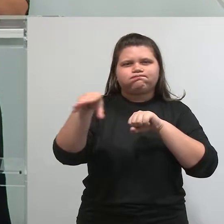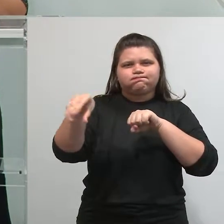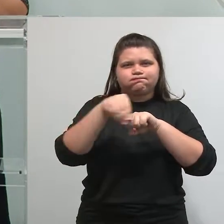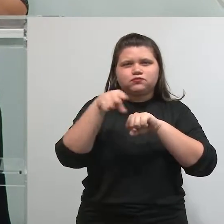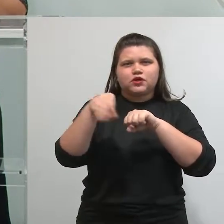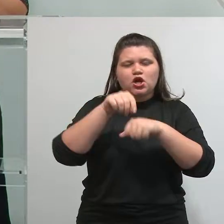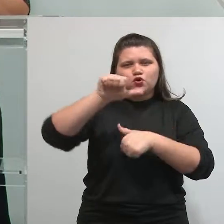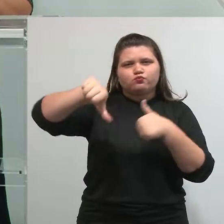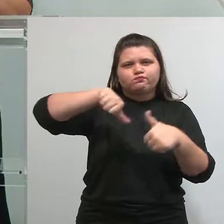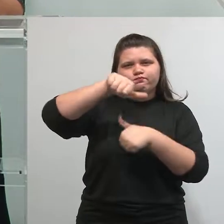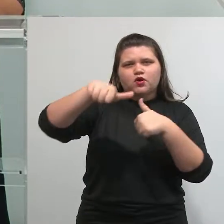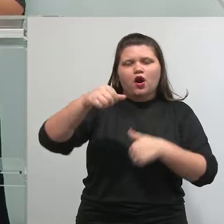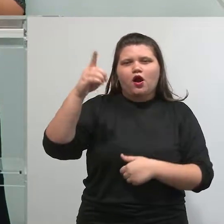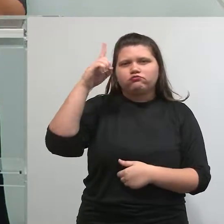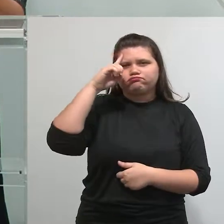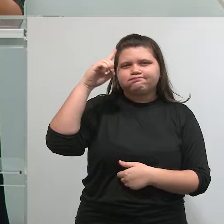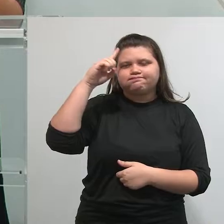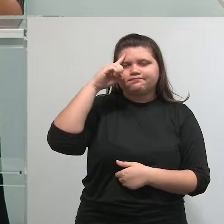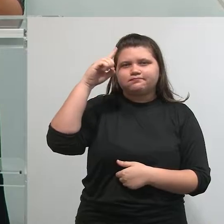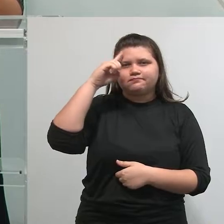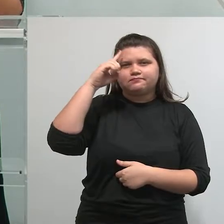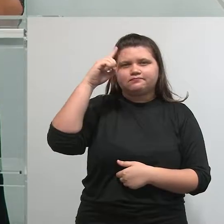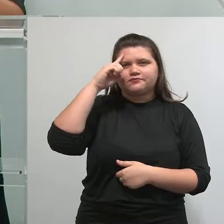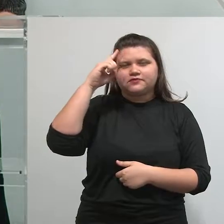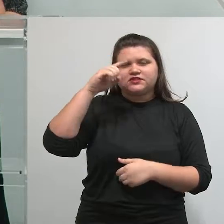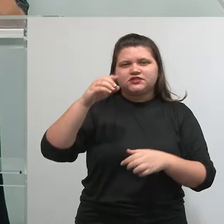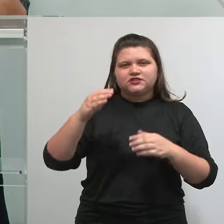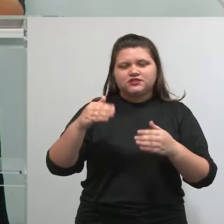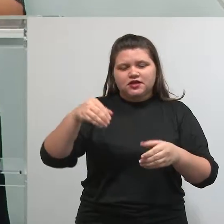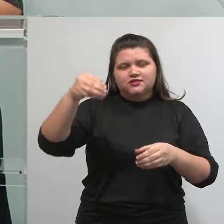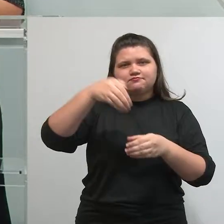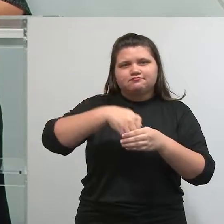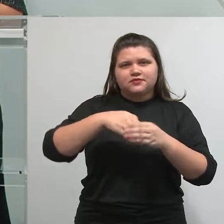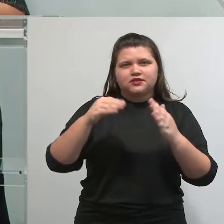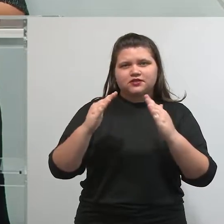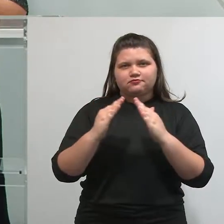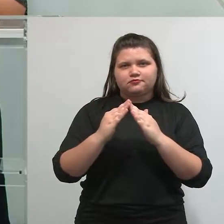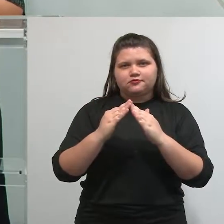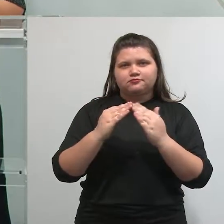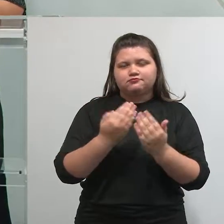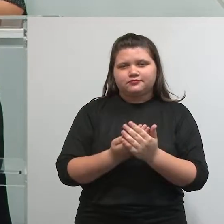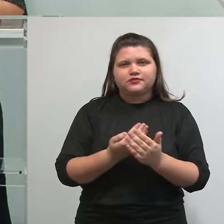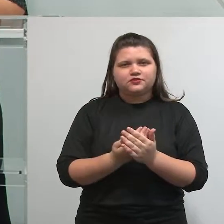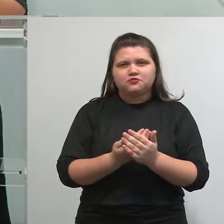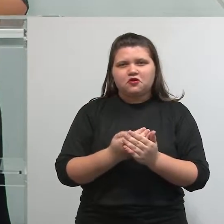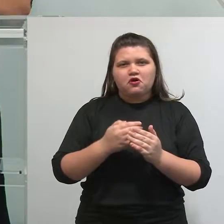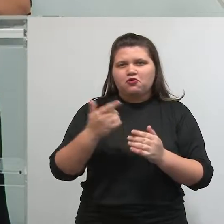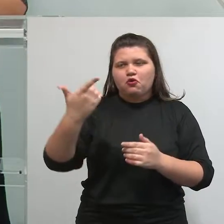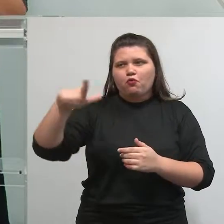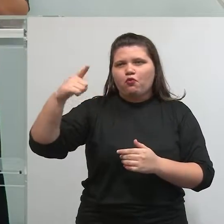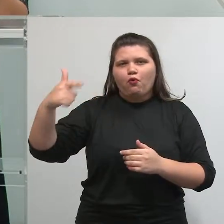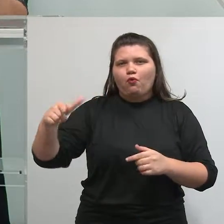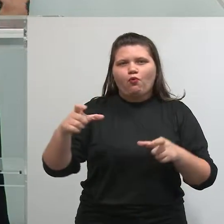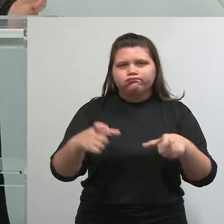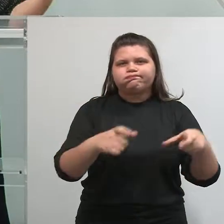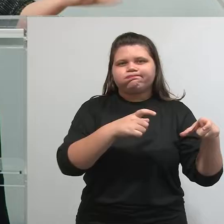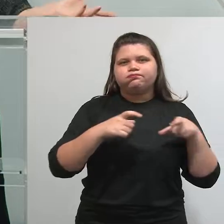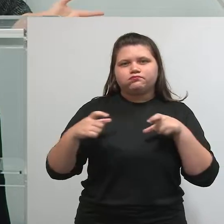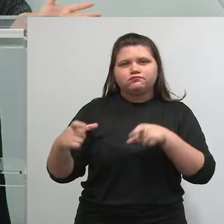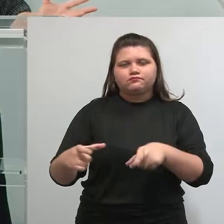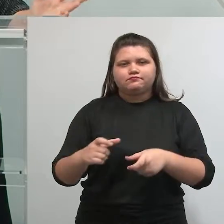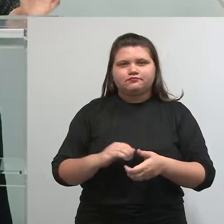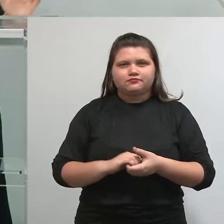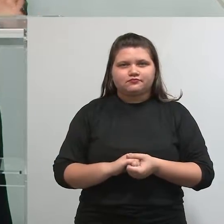a rotina. Então aquilo ali já não passa a ser mais a realidade dos fatos e acaba sendo uma